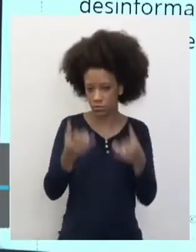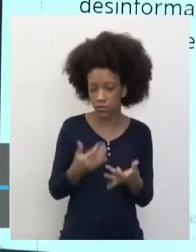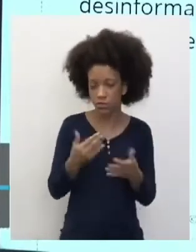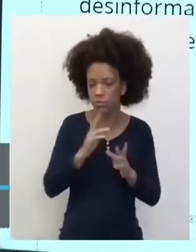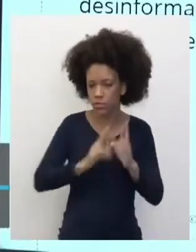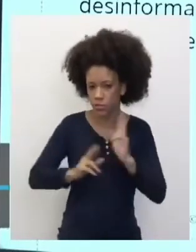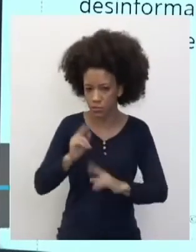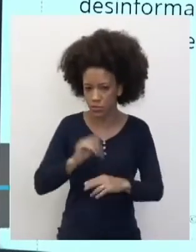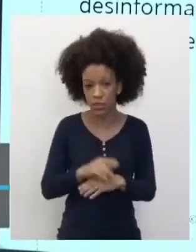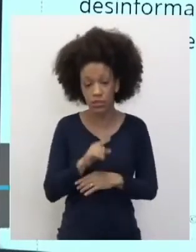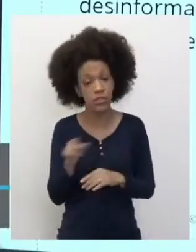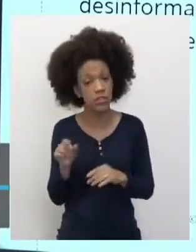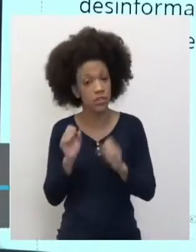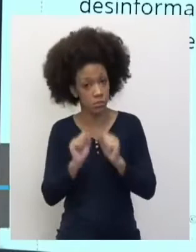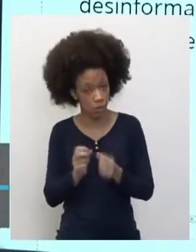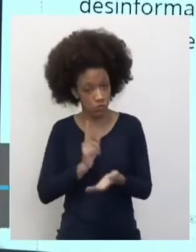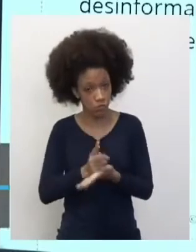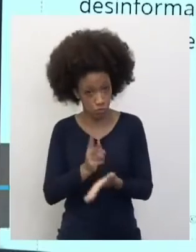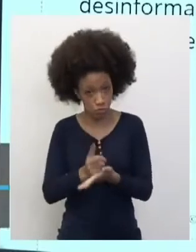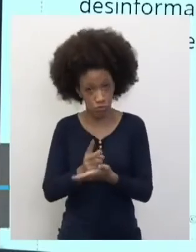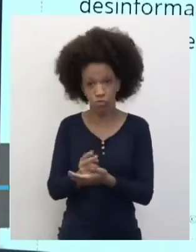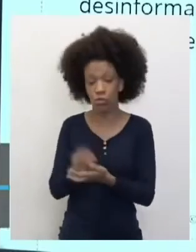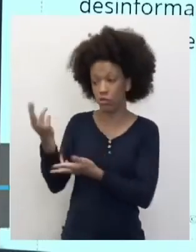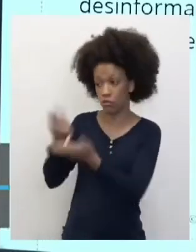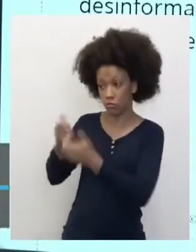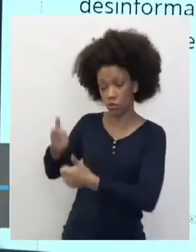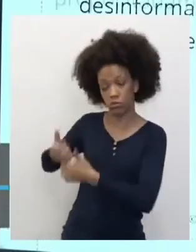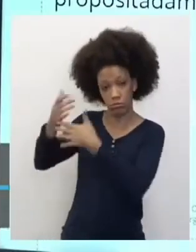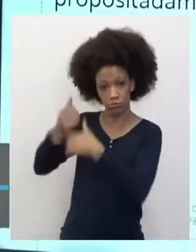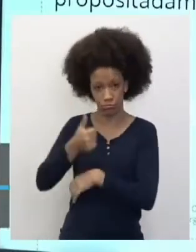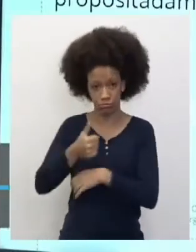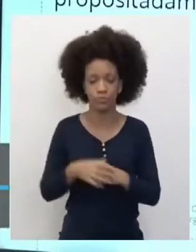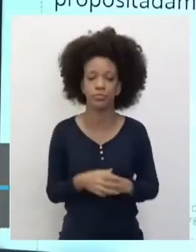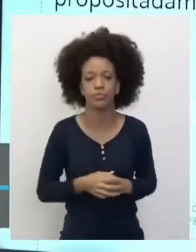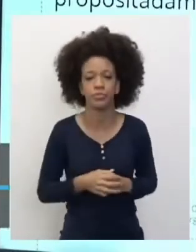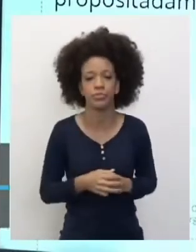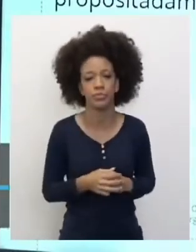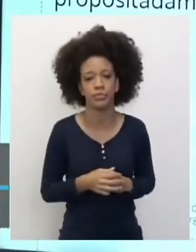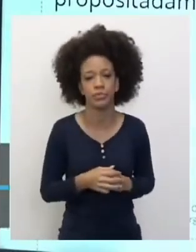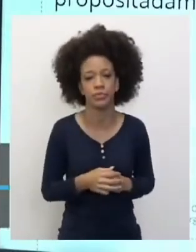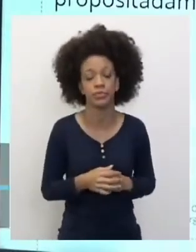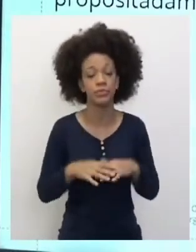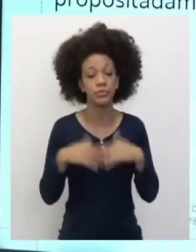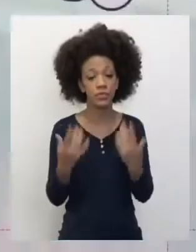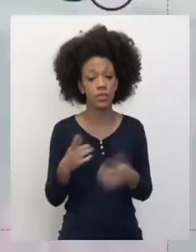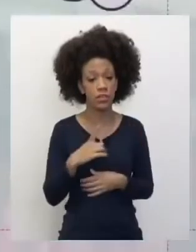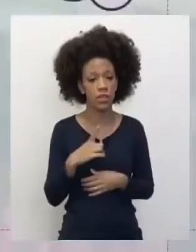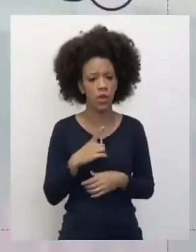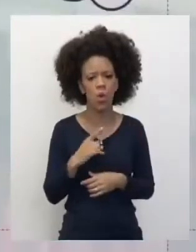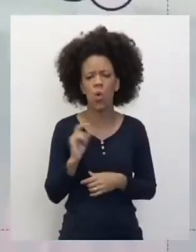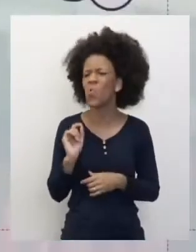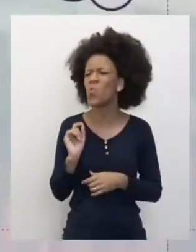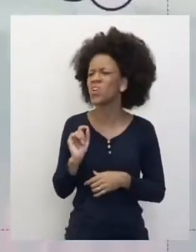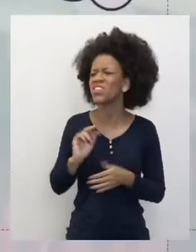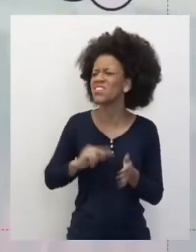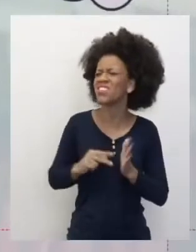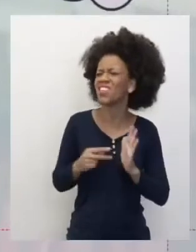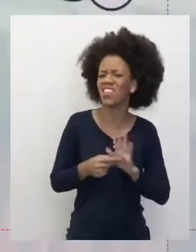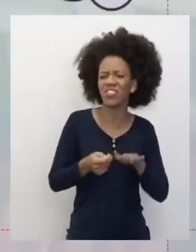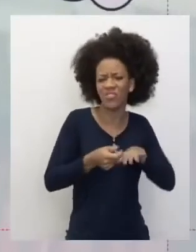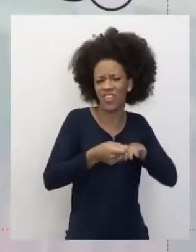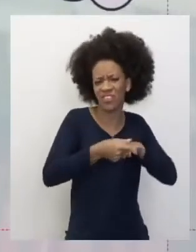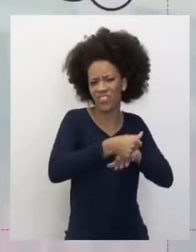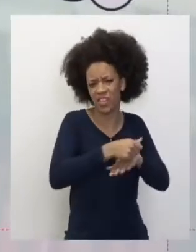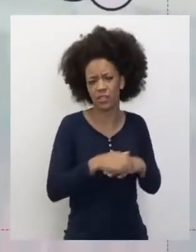essas questões e vocês podem continuar respondendo no chat, tá bom? Então, nós temos aí: o que será que é fake, então? A Pro